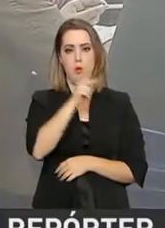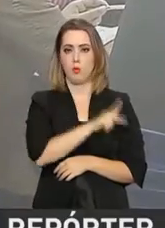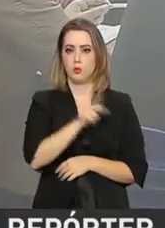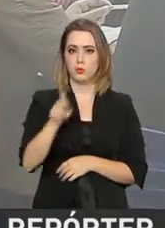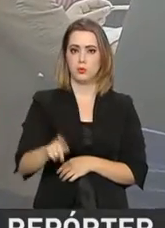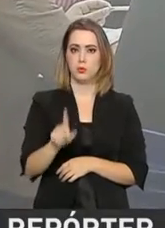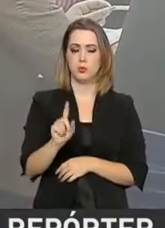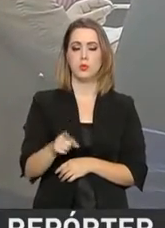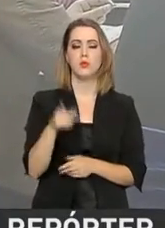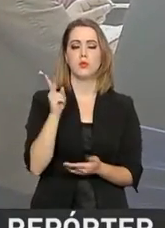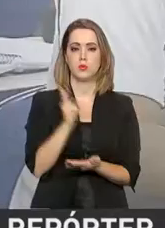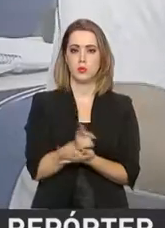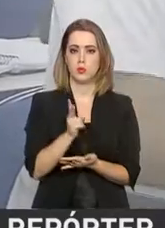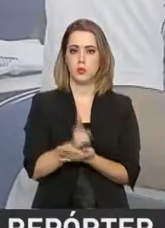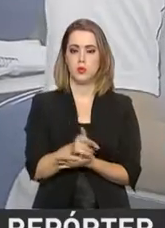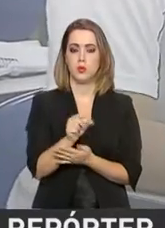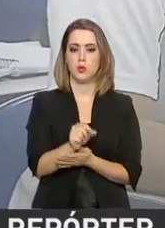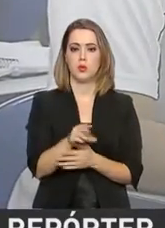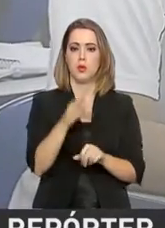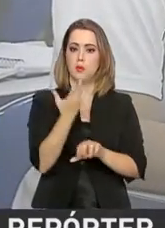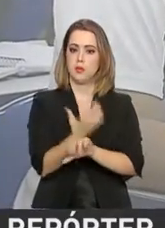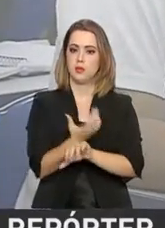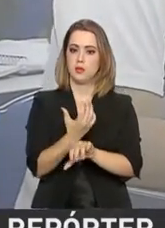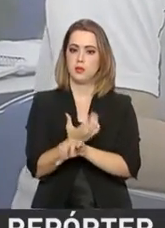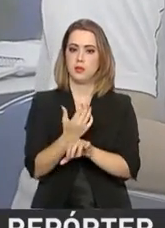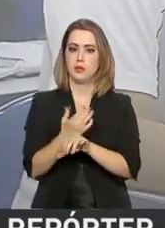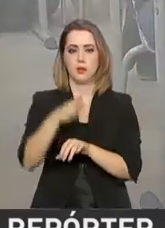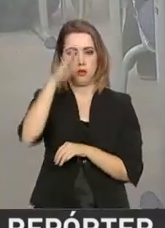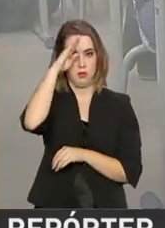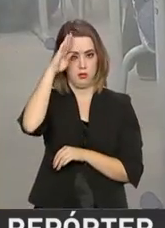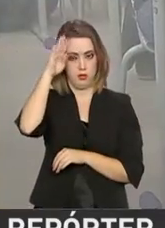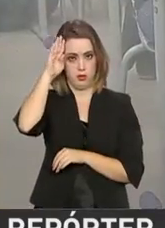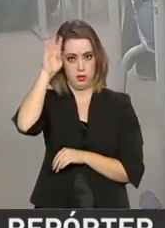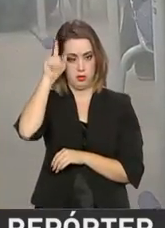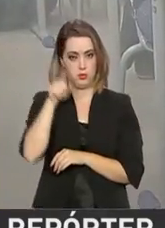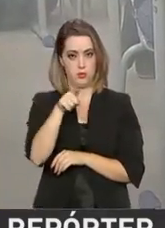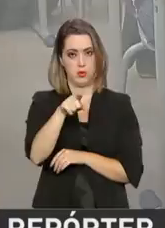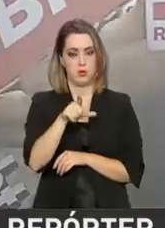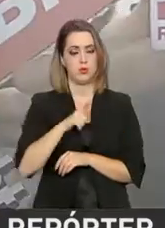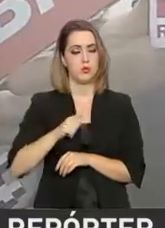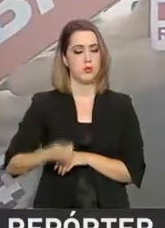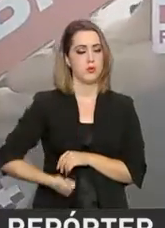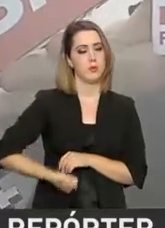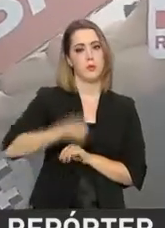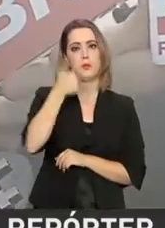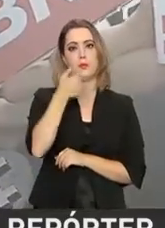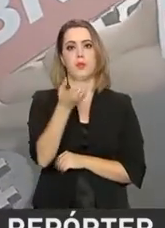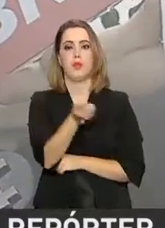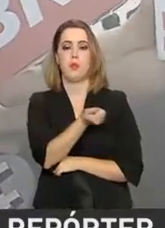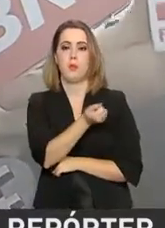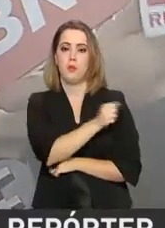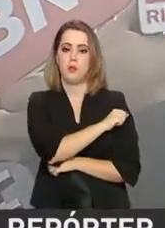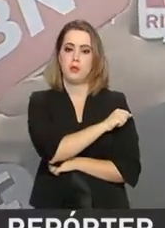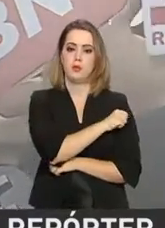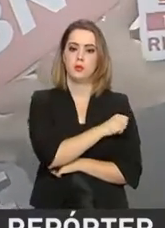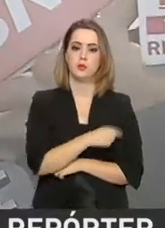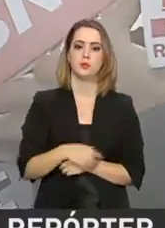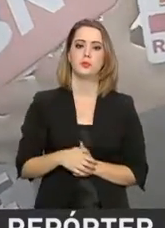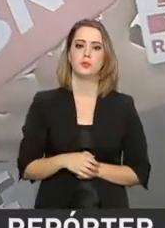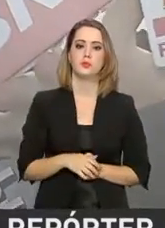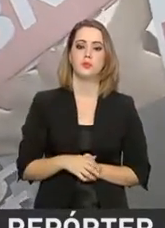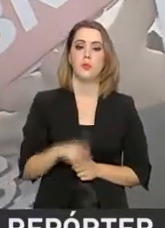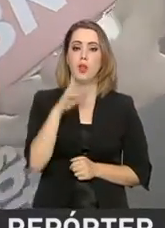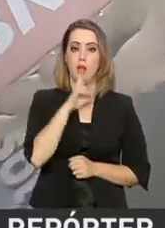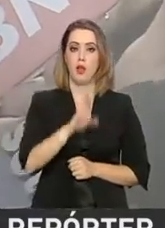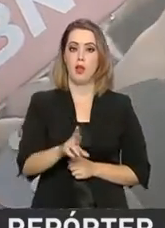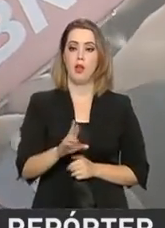na mesma matéria que dão aula, formaram alunos que alcançaram médias maiores. O resultado do desempenho sozinho,